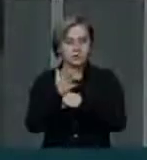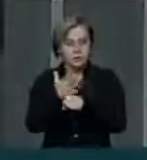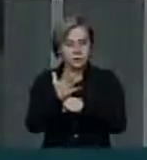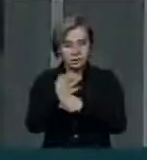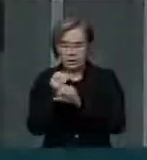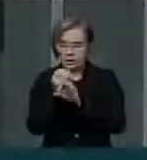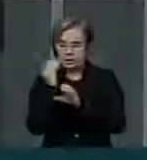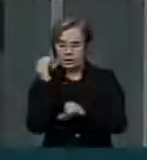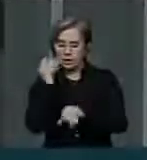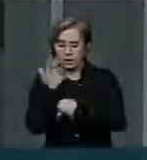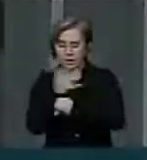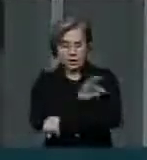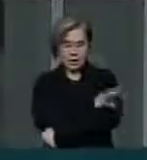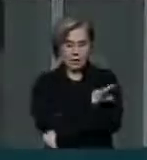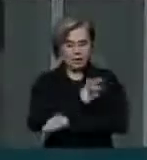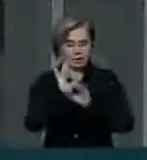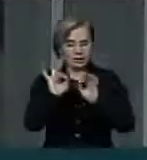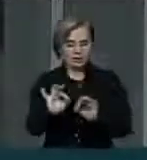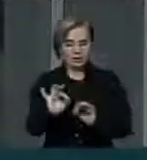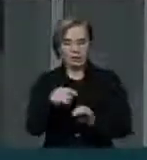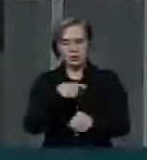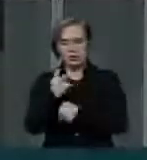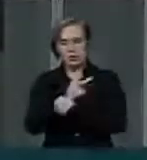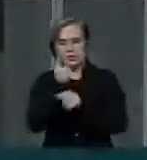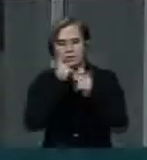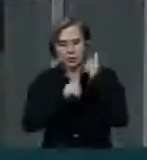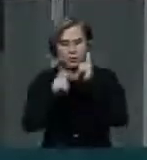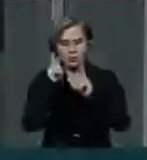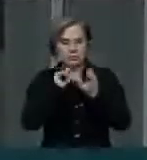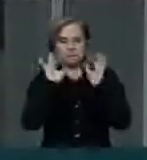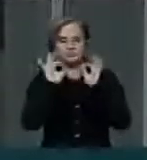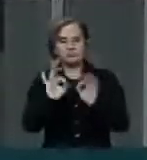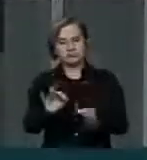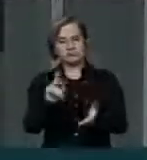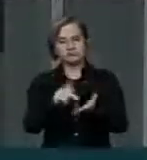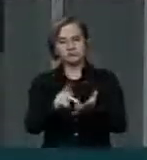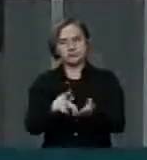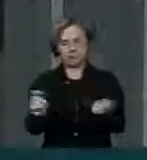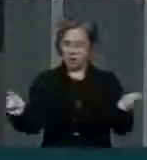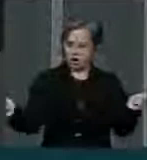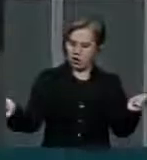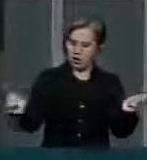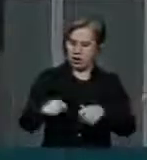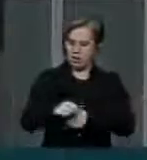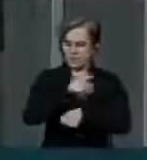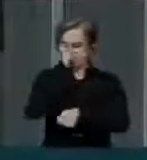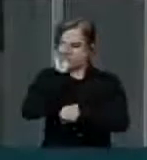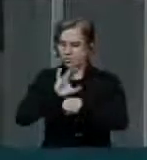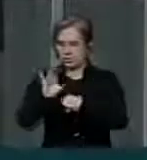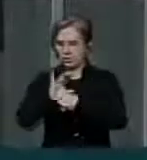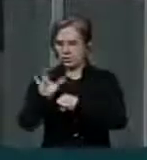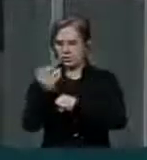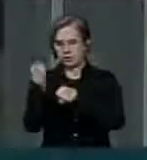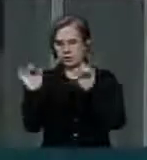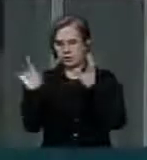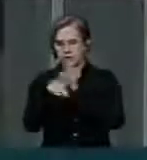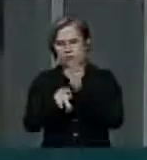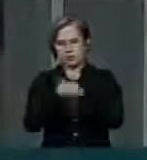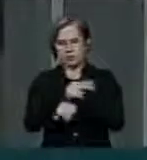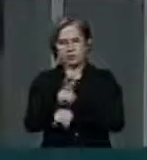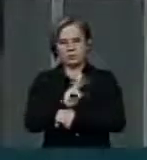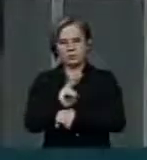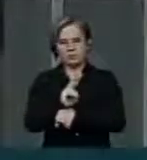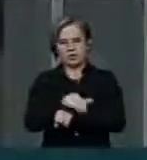correr contra o tempo para que a gente tenha órgãos de fato capacitados para controlar. A rua